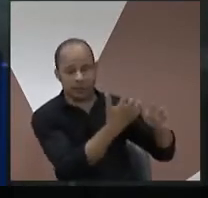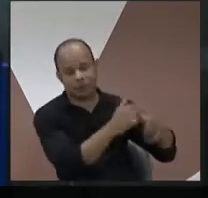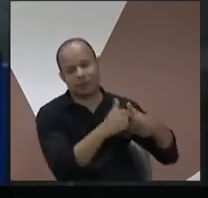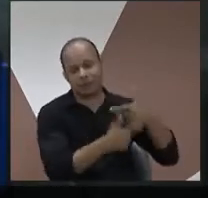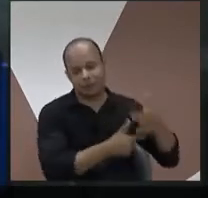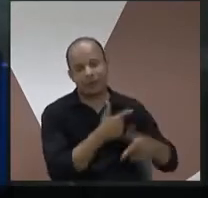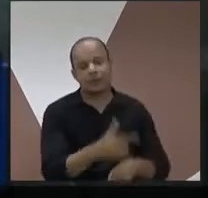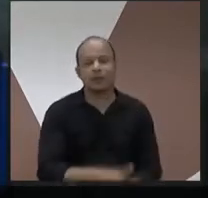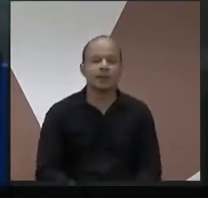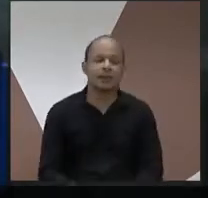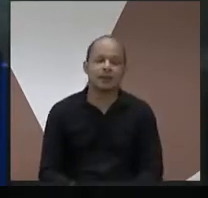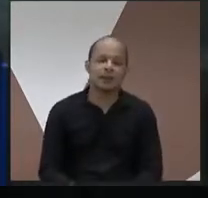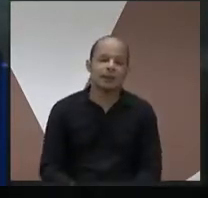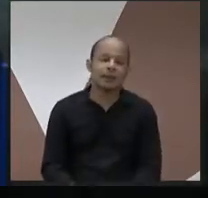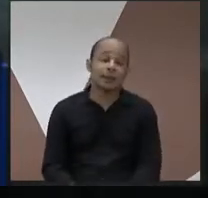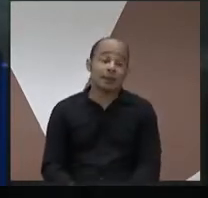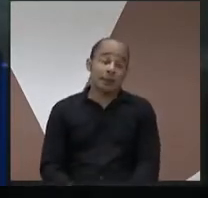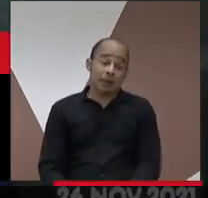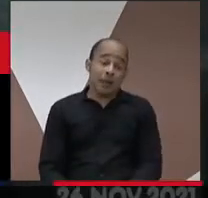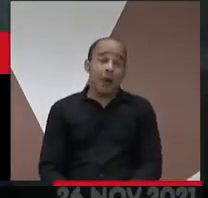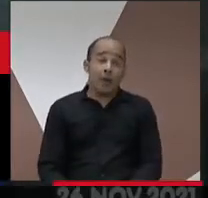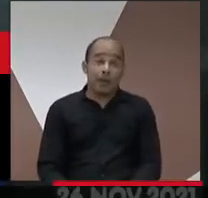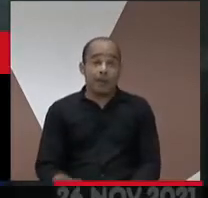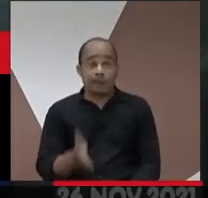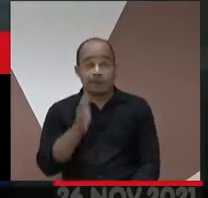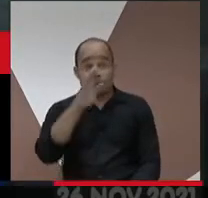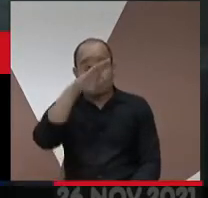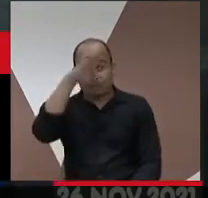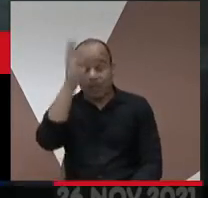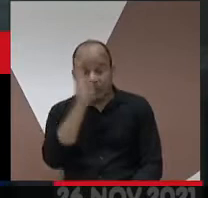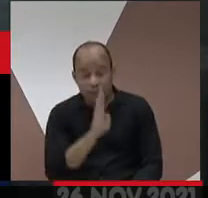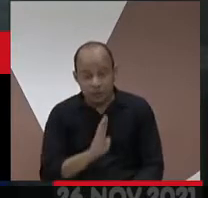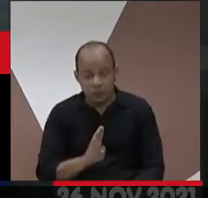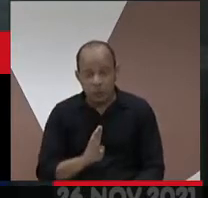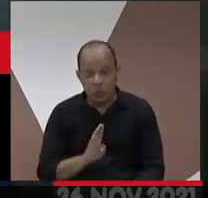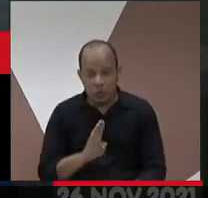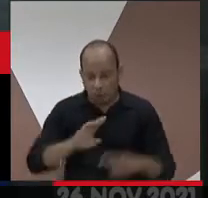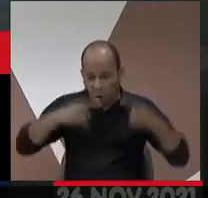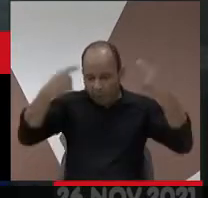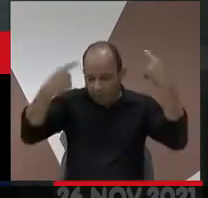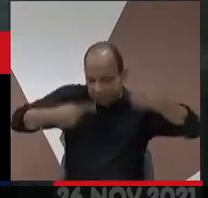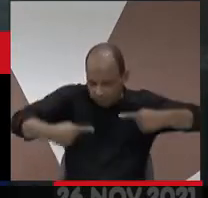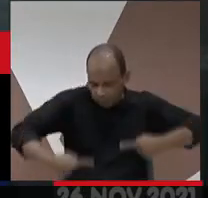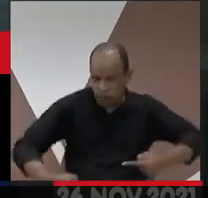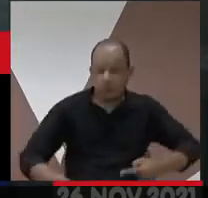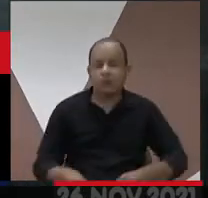O Brasil Competitivo contratou duas empresas,